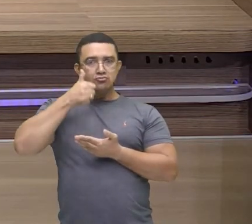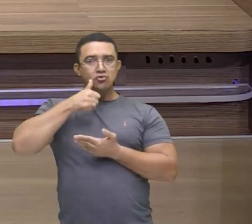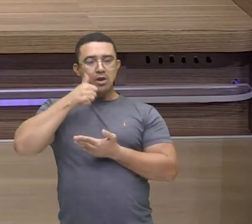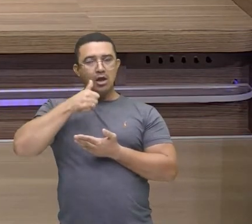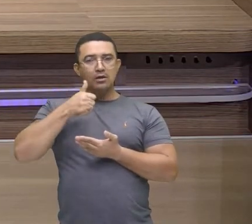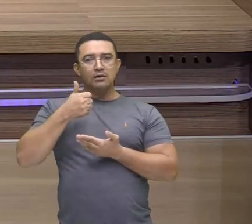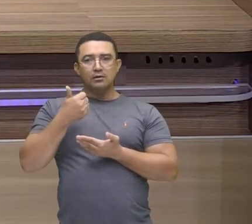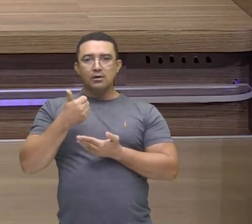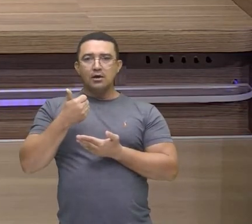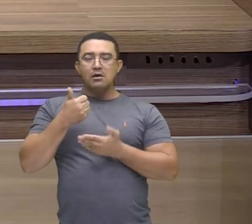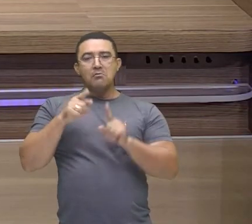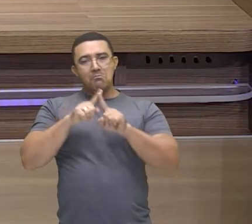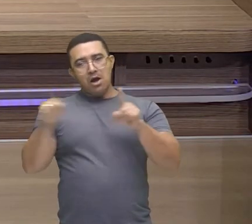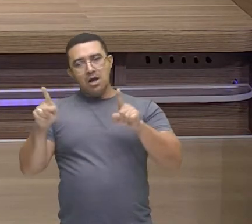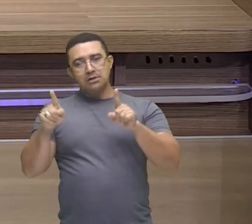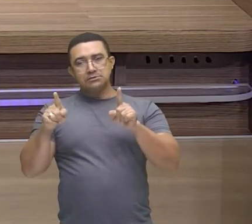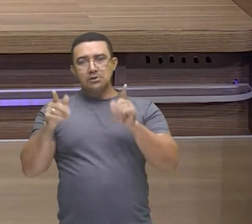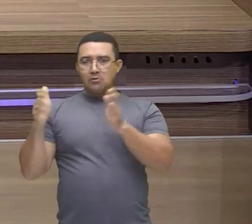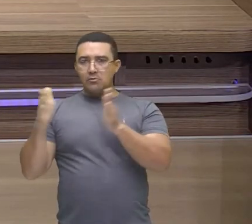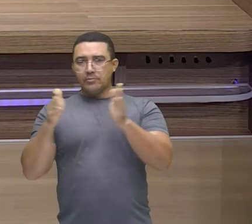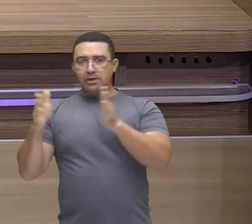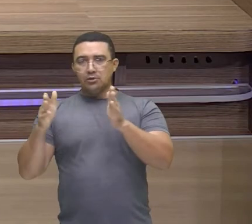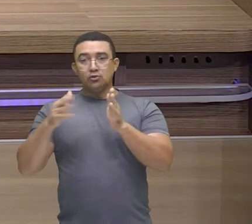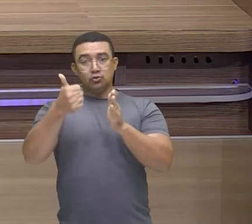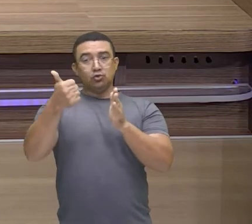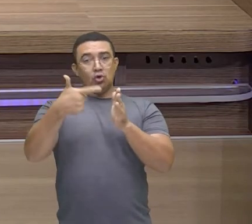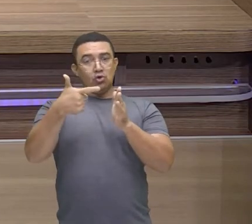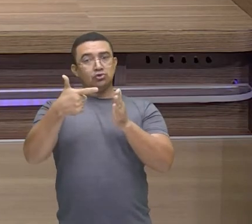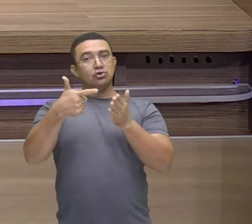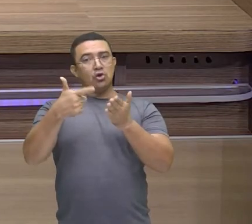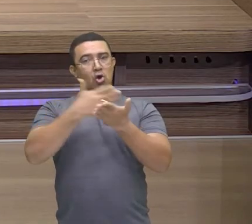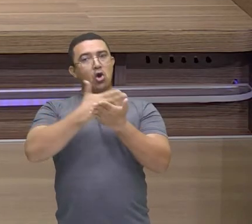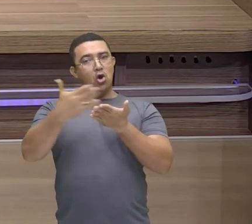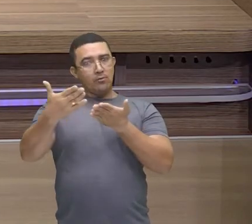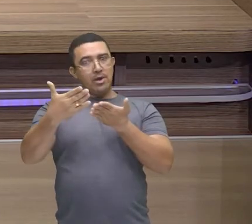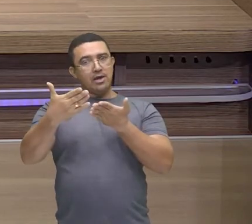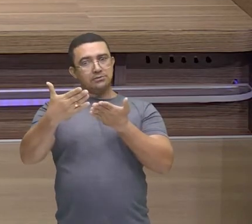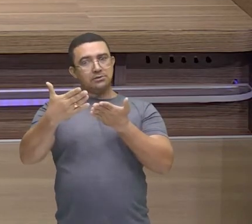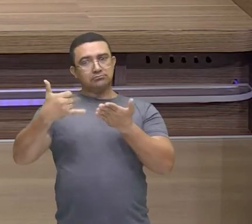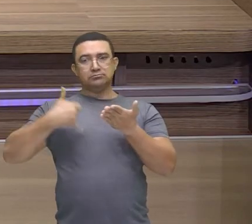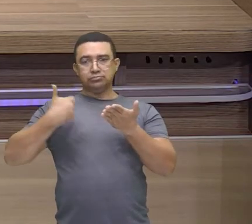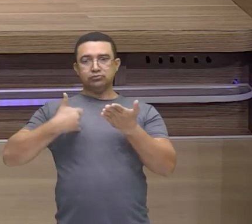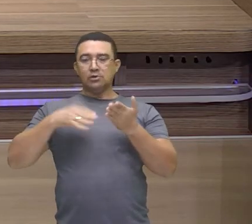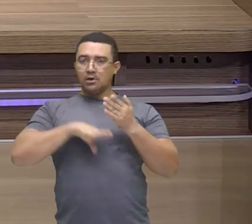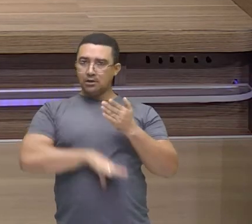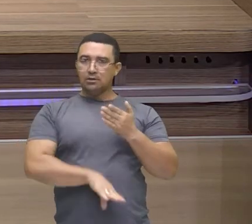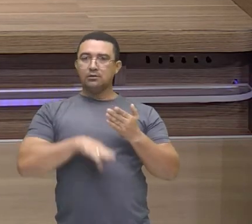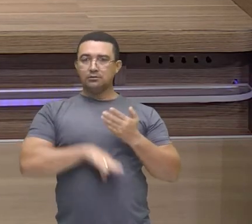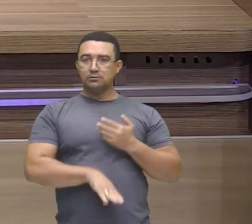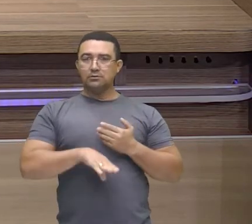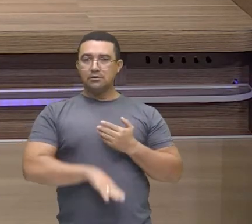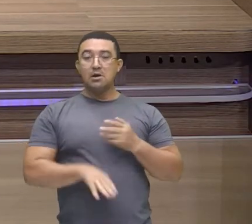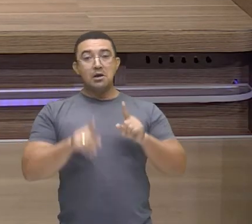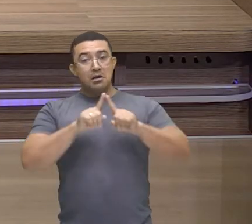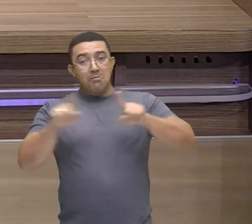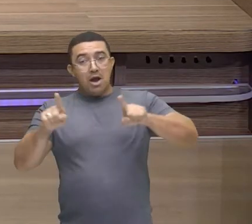teoricamente, entre 12 anos de idade começa a menstruação. O problema é que nós temos alguns casos que não